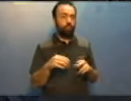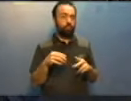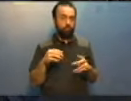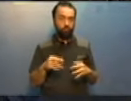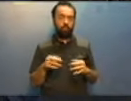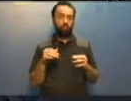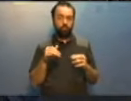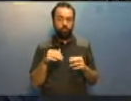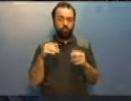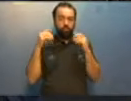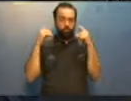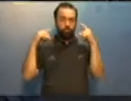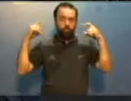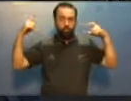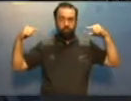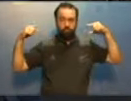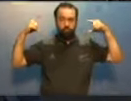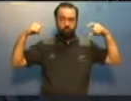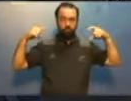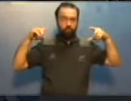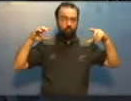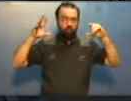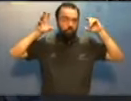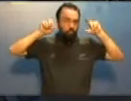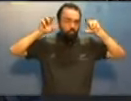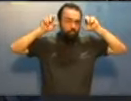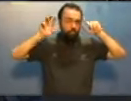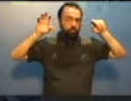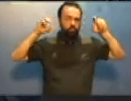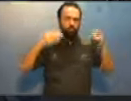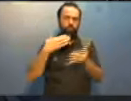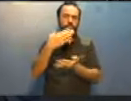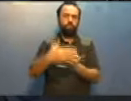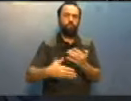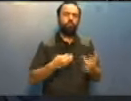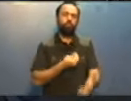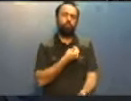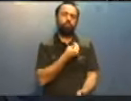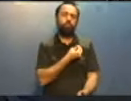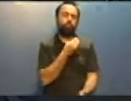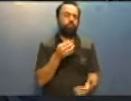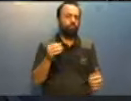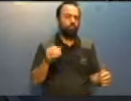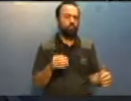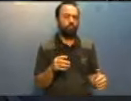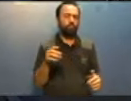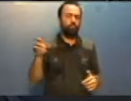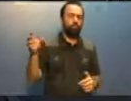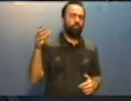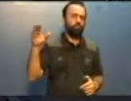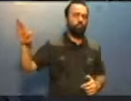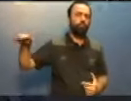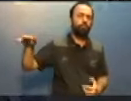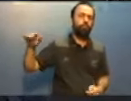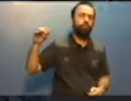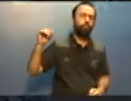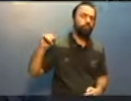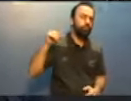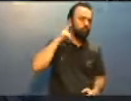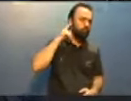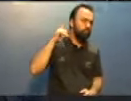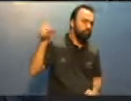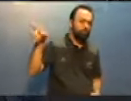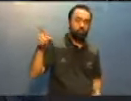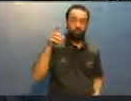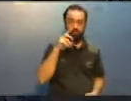armazenamos essa quantidade de sons que é escutada por nós durante toda a nossa vida. Se alguém nos chamar, nós sabemos quem é que